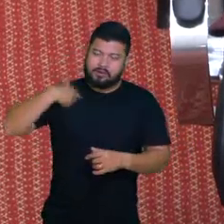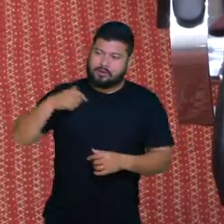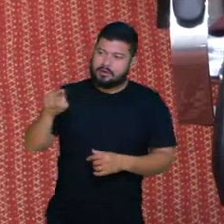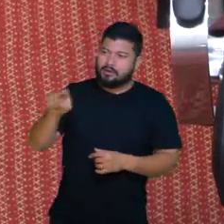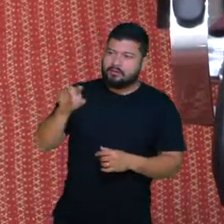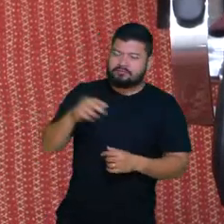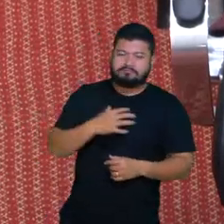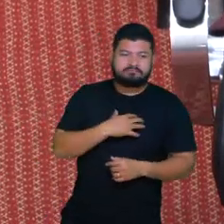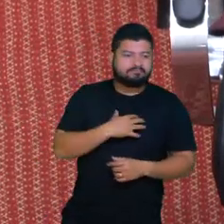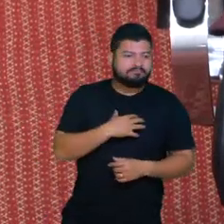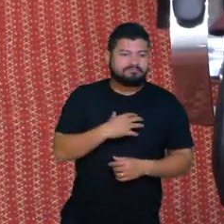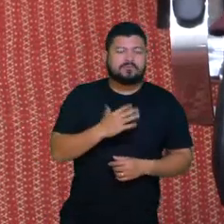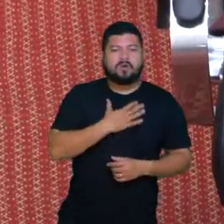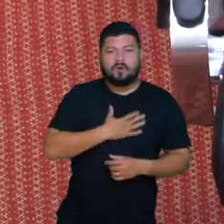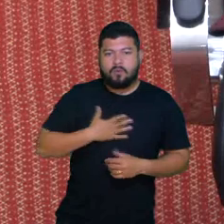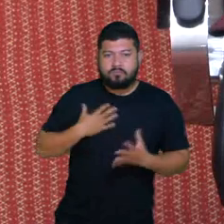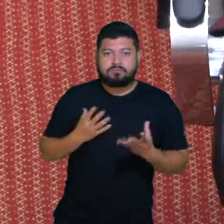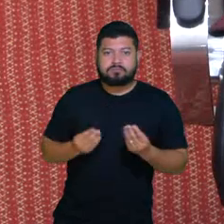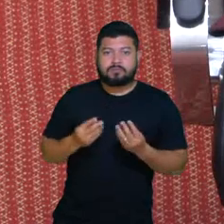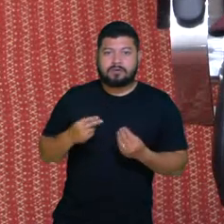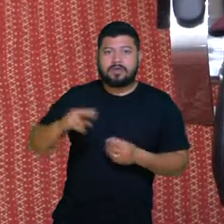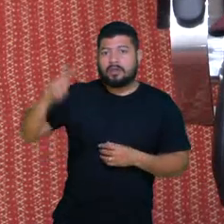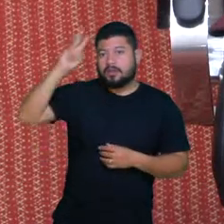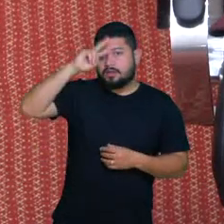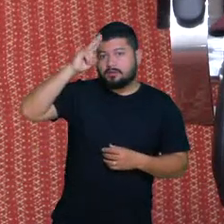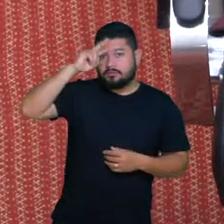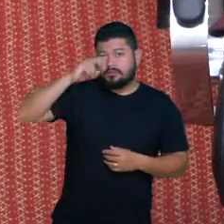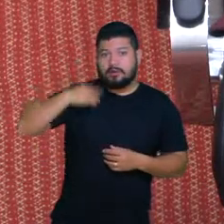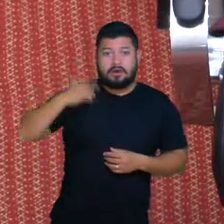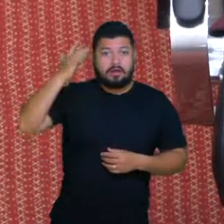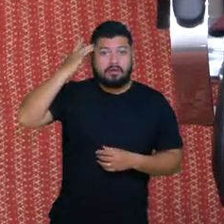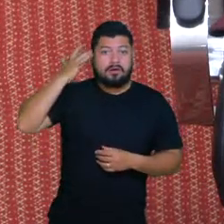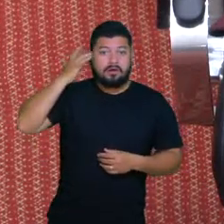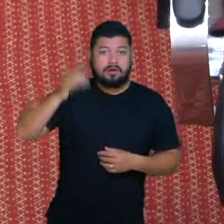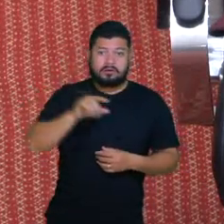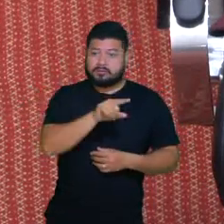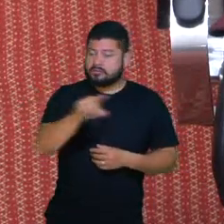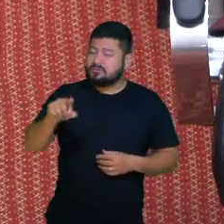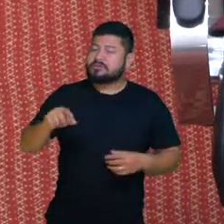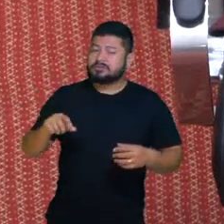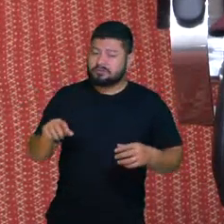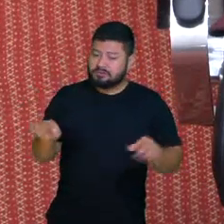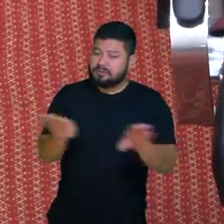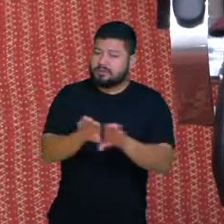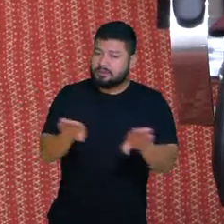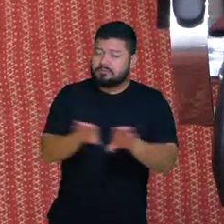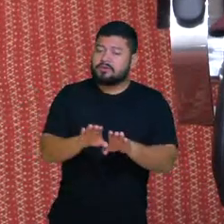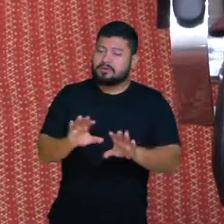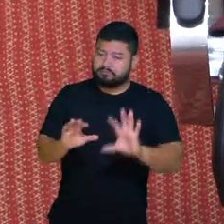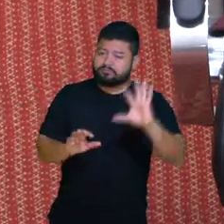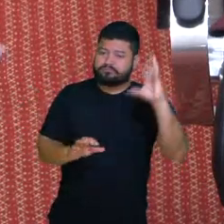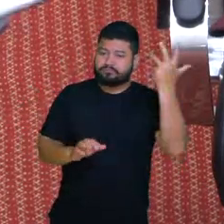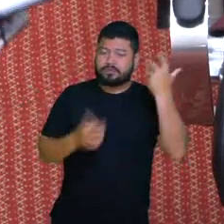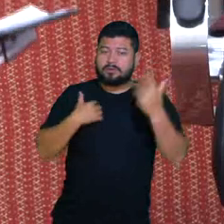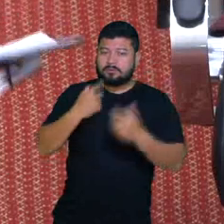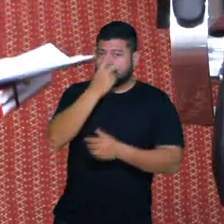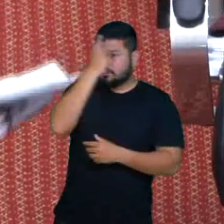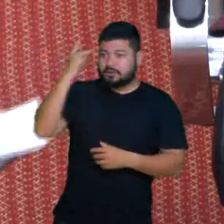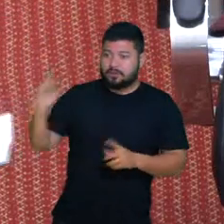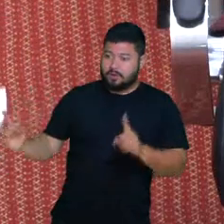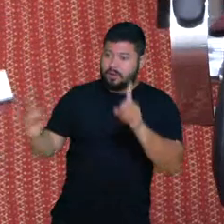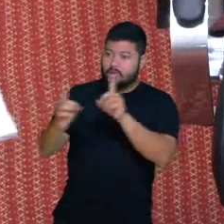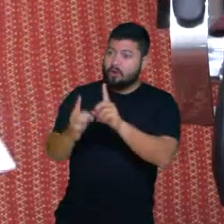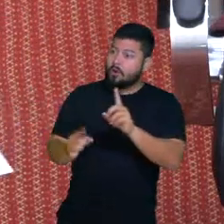que ninguém aqui não deve ter passado quer dizer passou por isso as pessoas te encontram e diz assim Oi